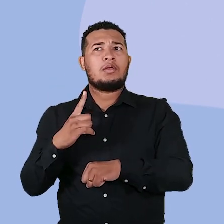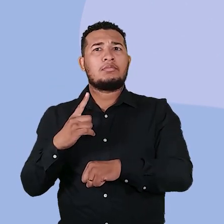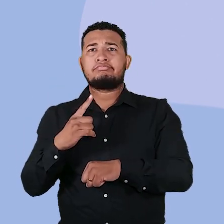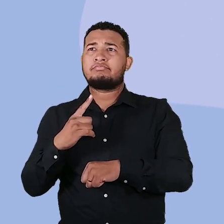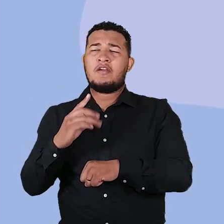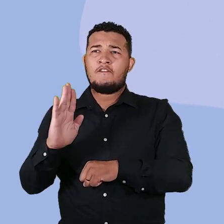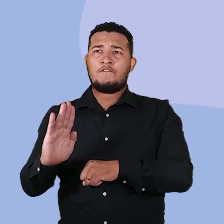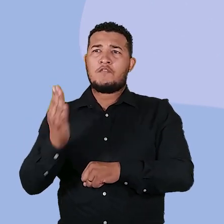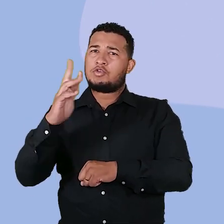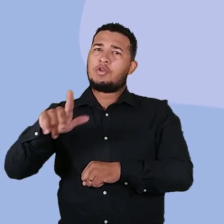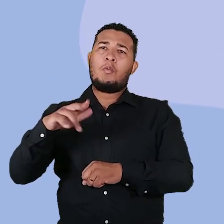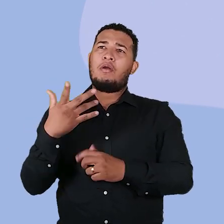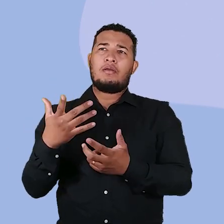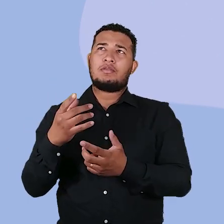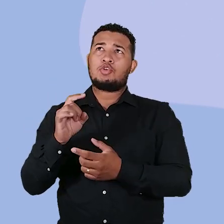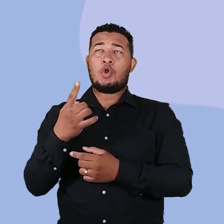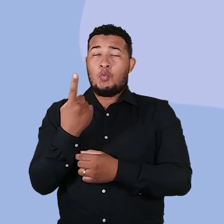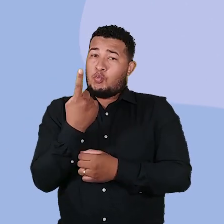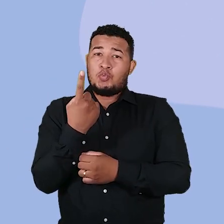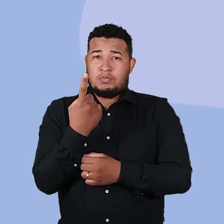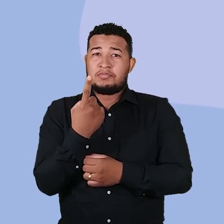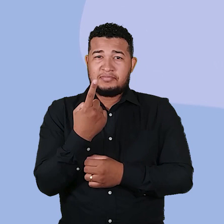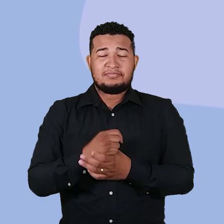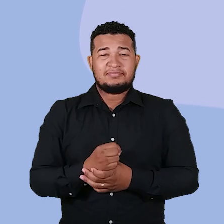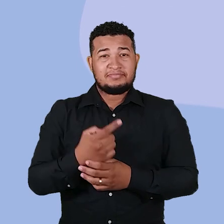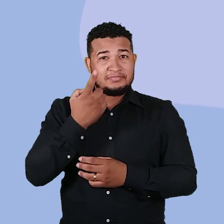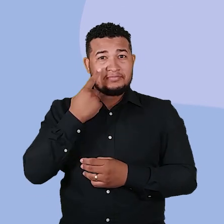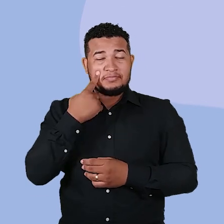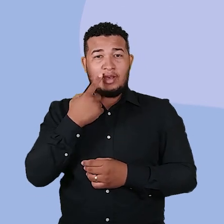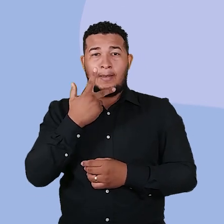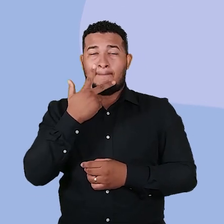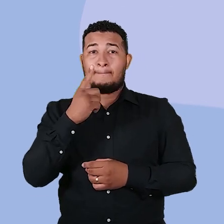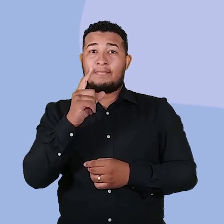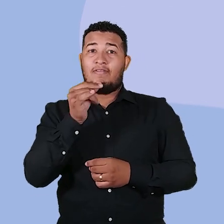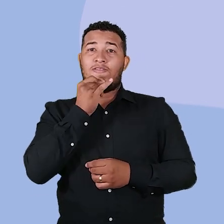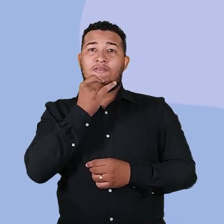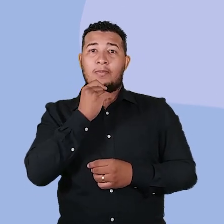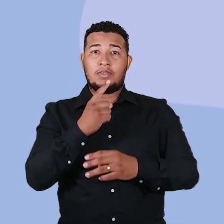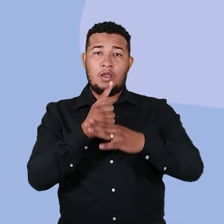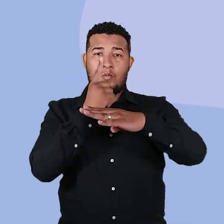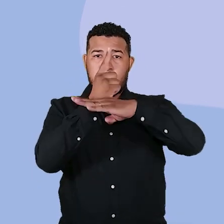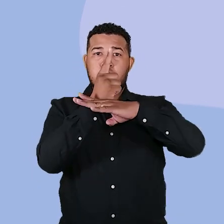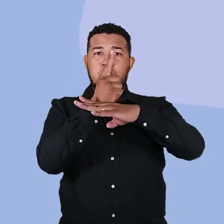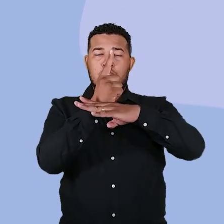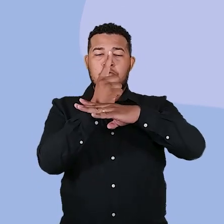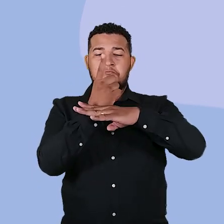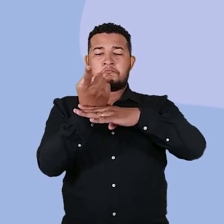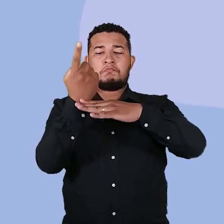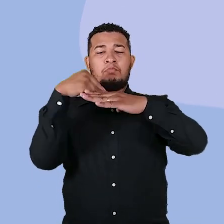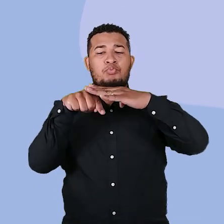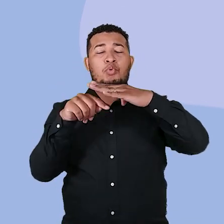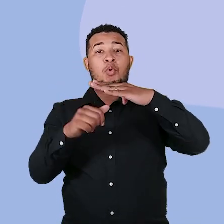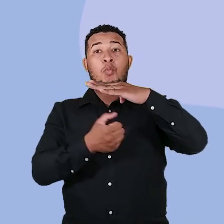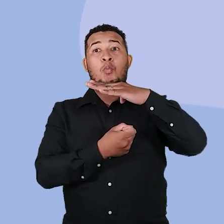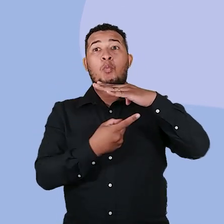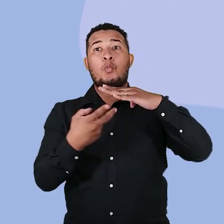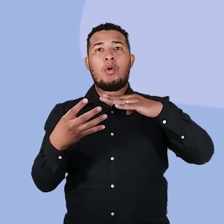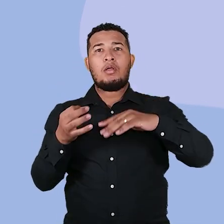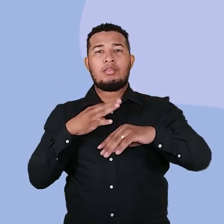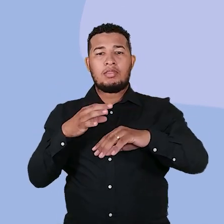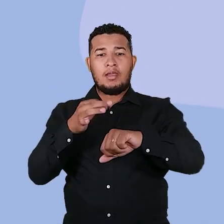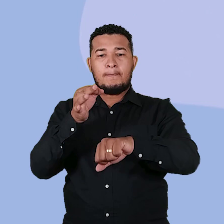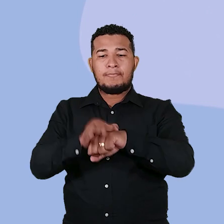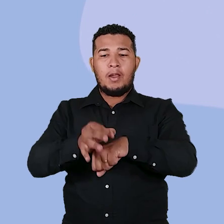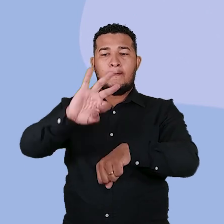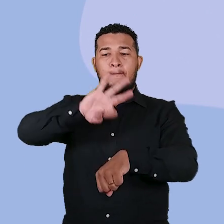caras tem uma moeda a moeda não é falso só tem uma cara né então vamos lá uma uma quantidade e qual é a